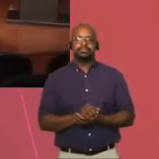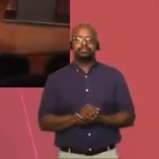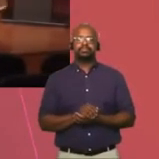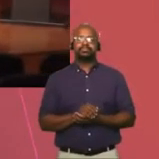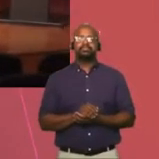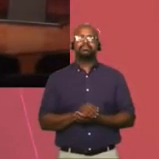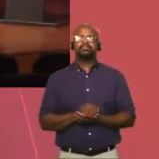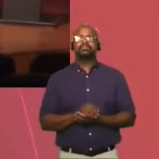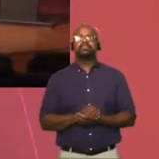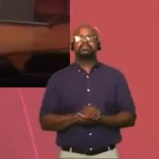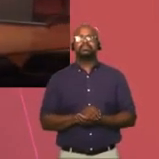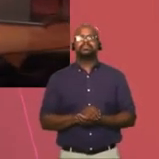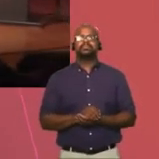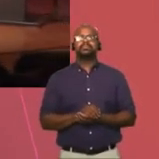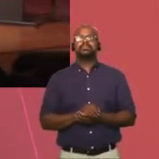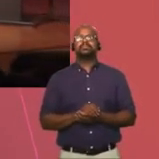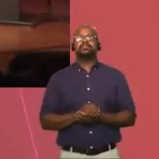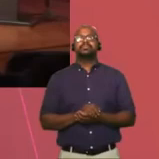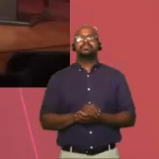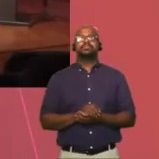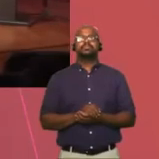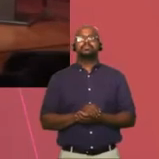a lembrança